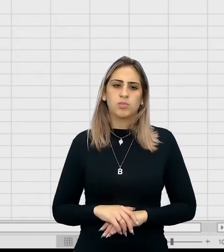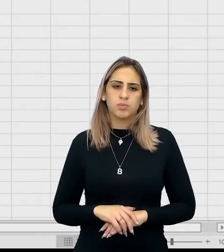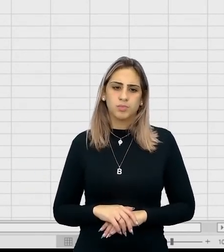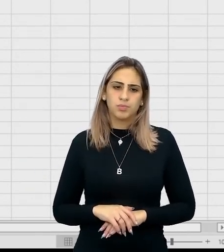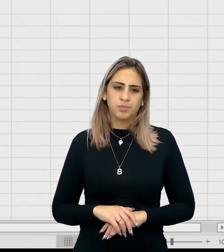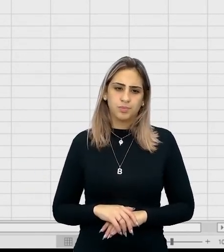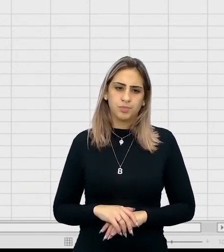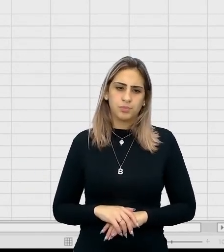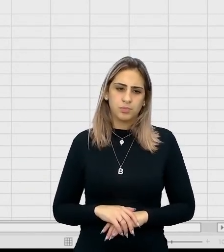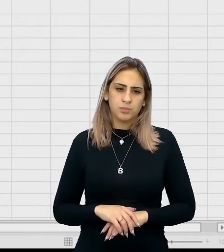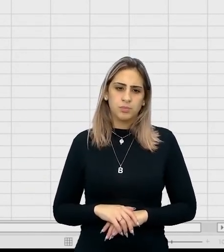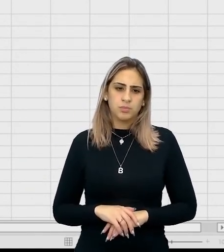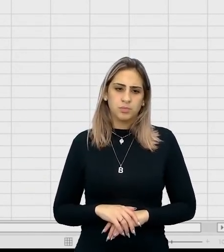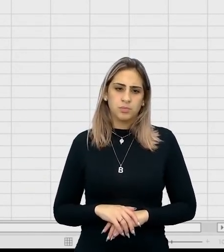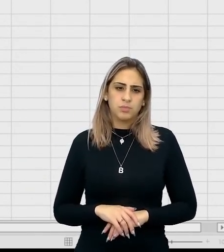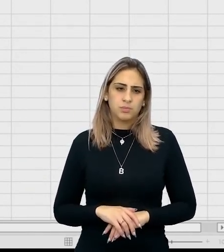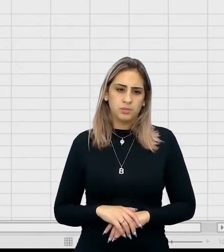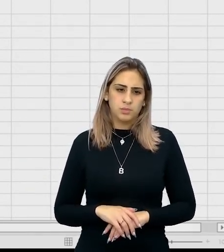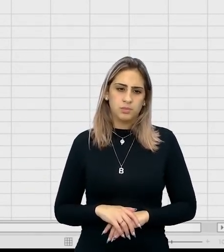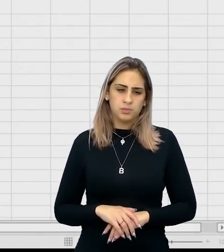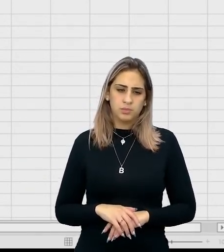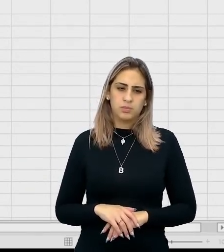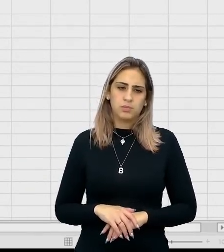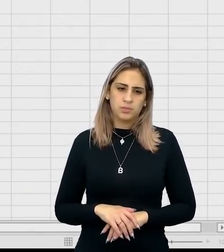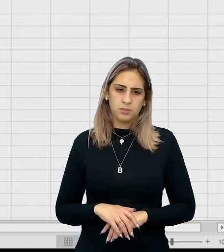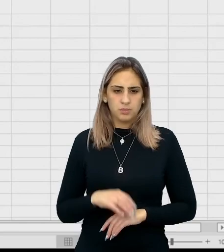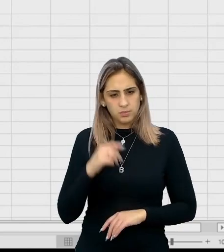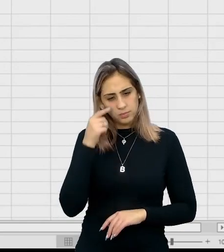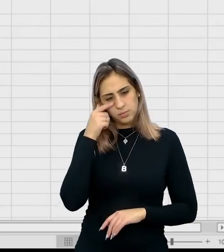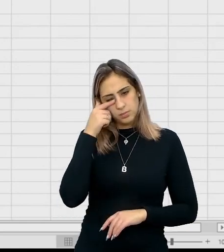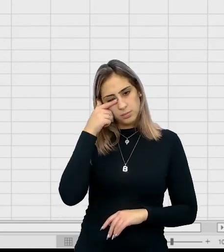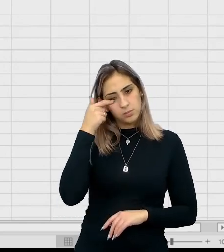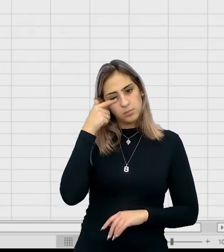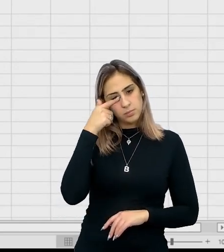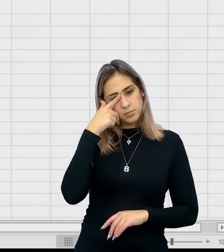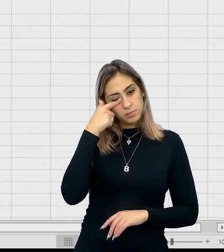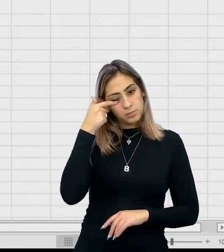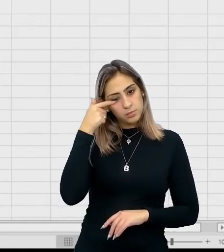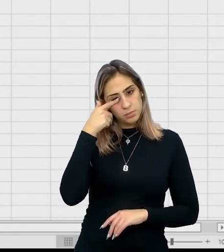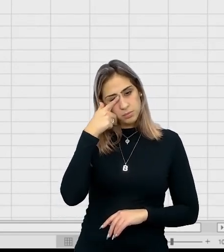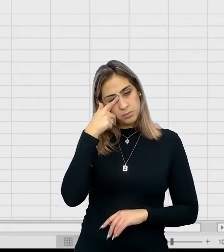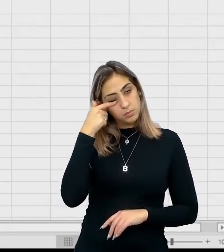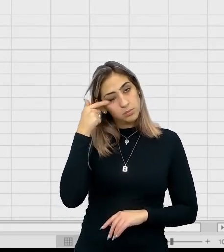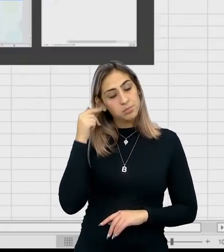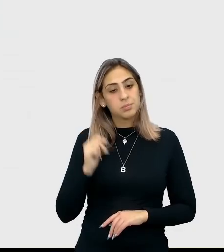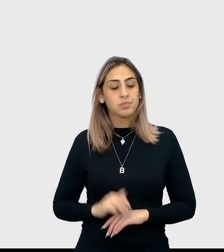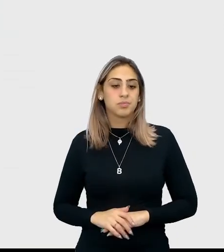eleva aí a quarta, vai dar igual lá do site.